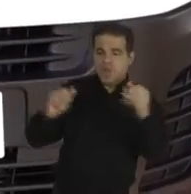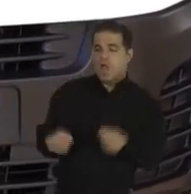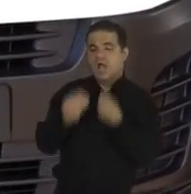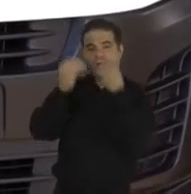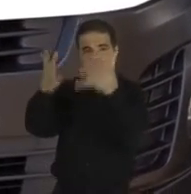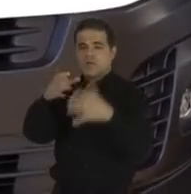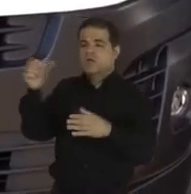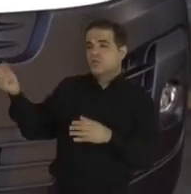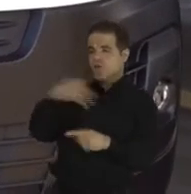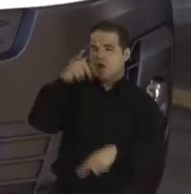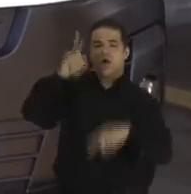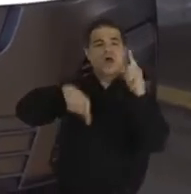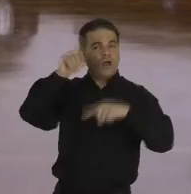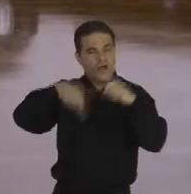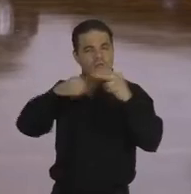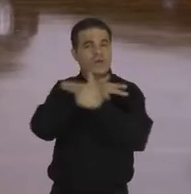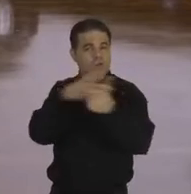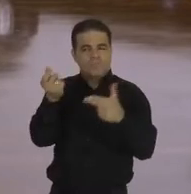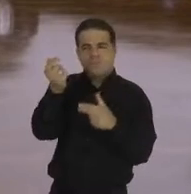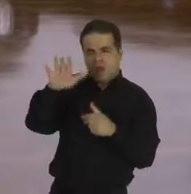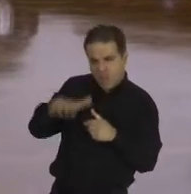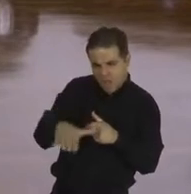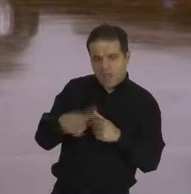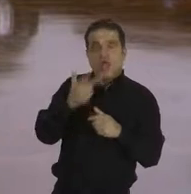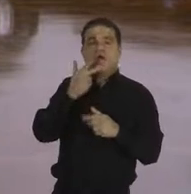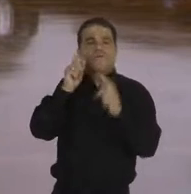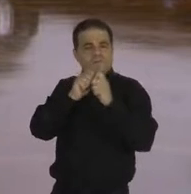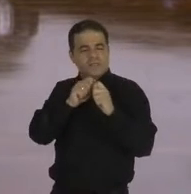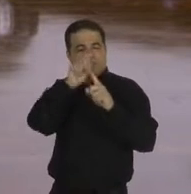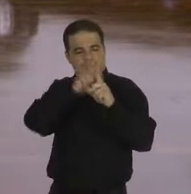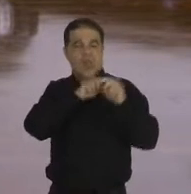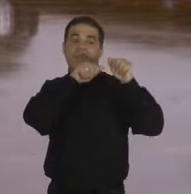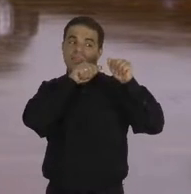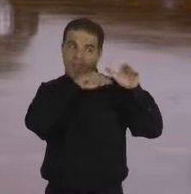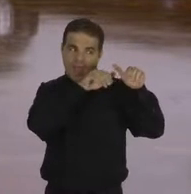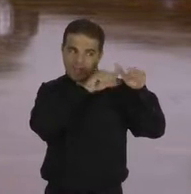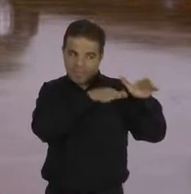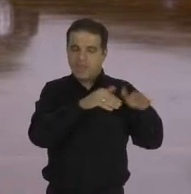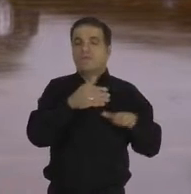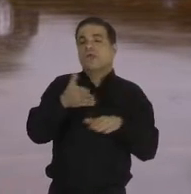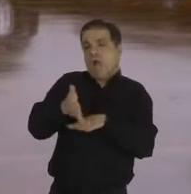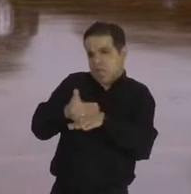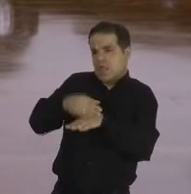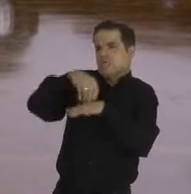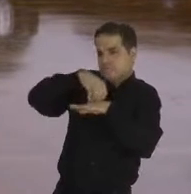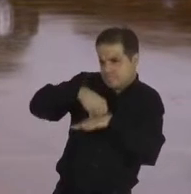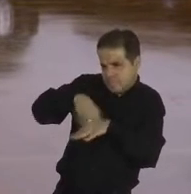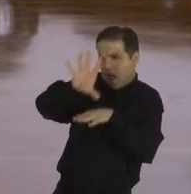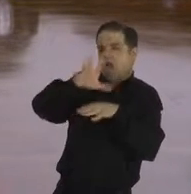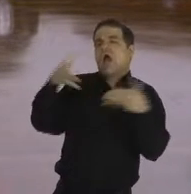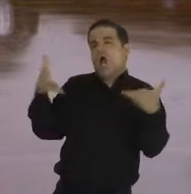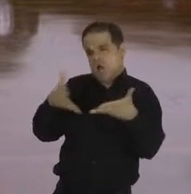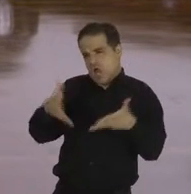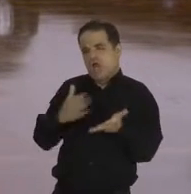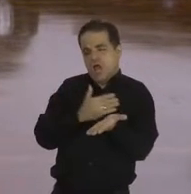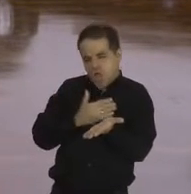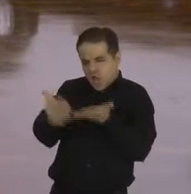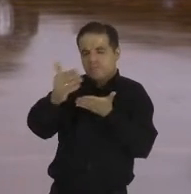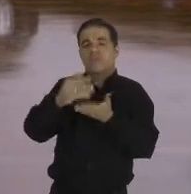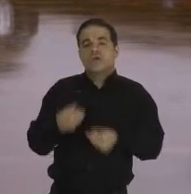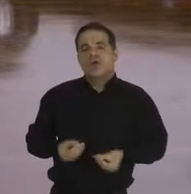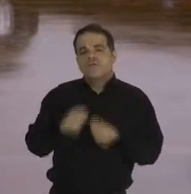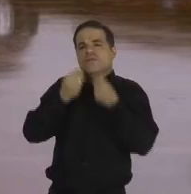entregando Novos Produtos e novas ofertas e assim como eu fiz em setembro adiantando esse lançamento que tá acontecendo hoje aqui